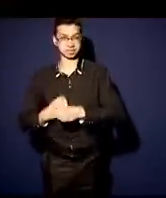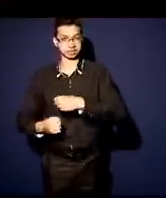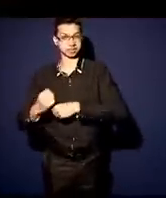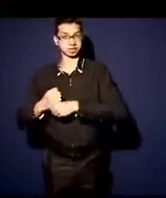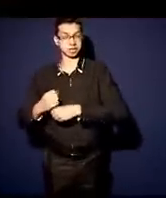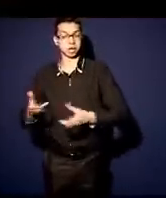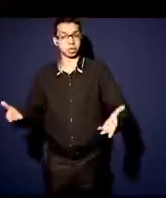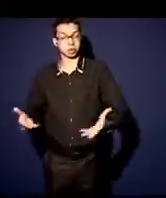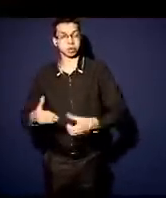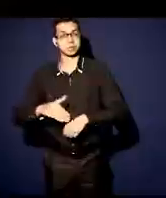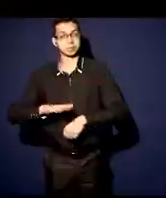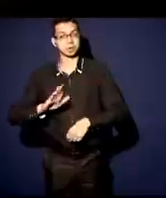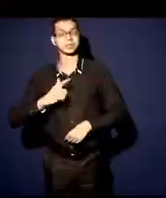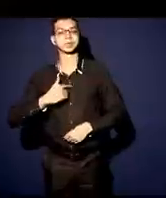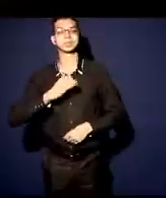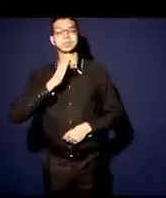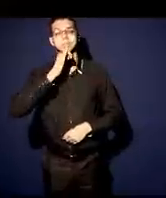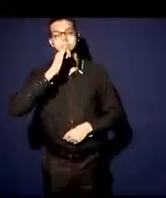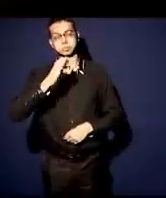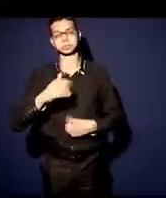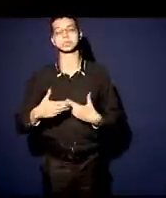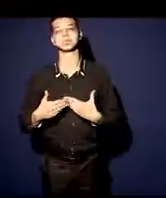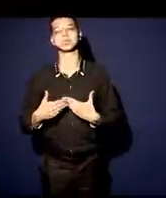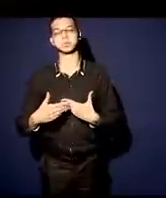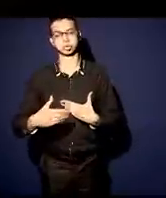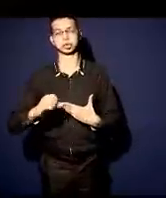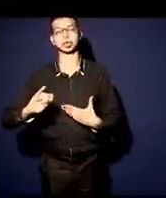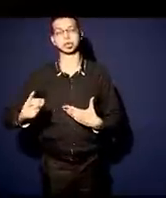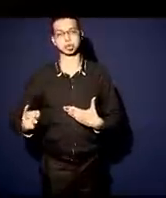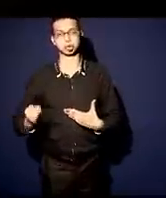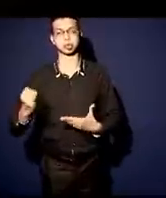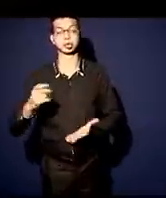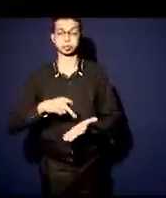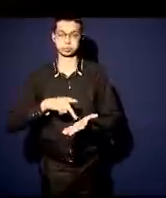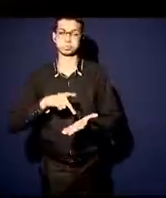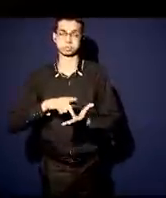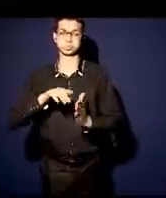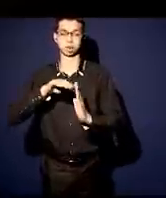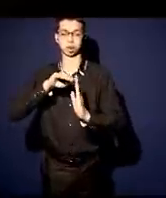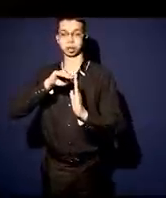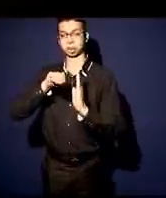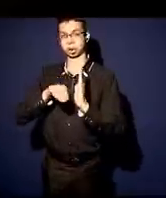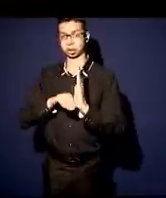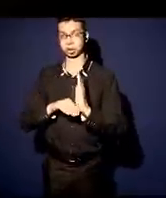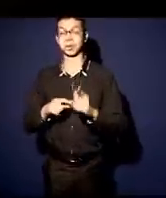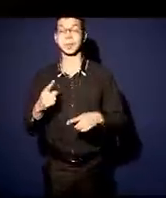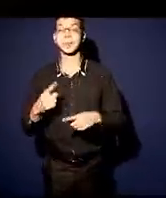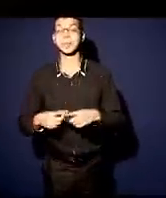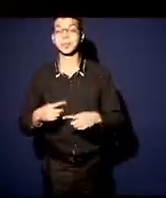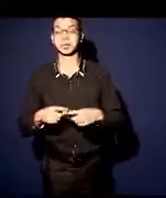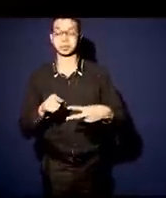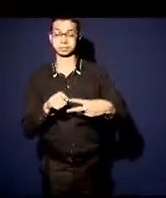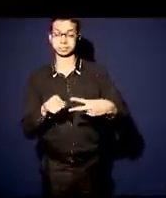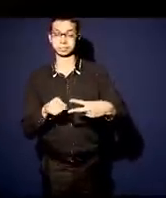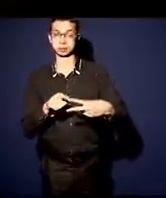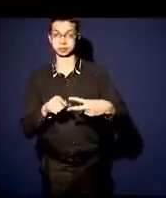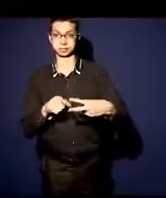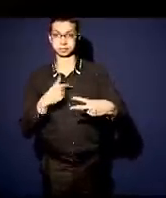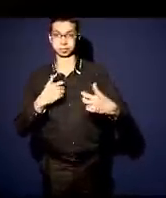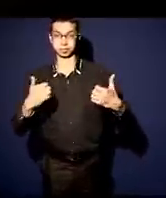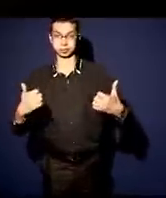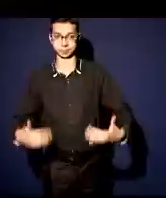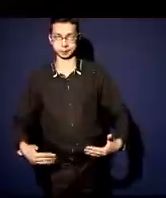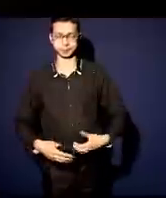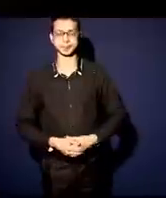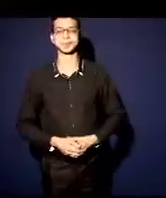que a tendência seria os juros reais serem mais baixos, por duas razões. Uma, porque os